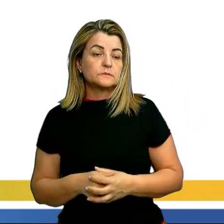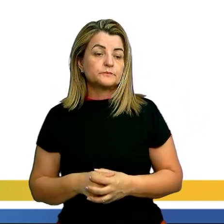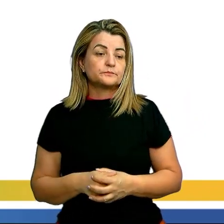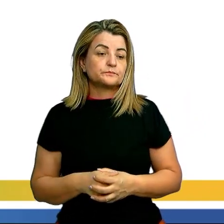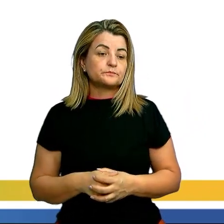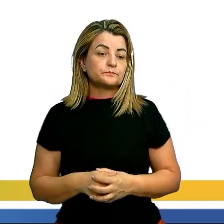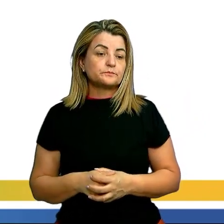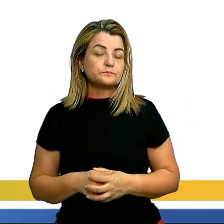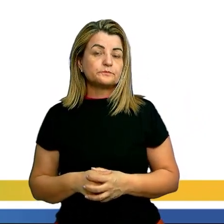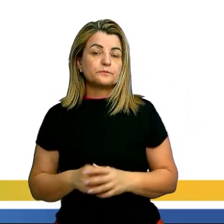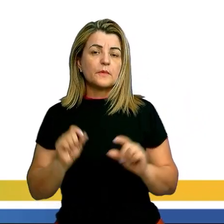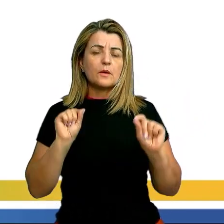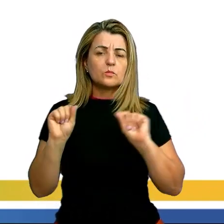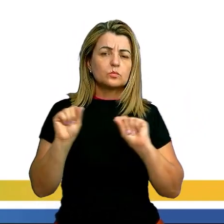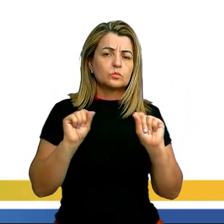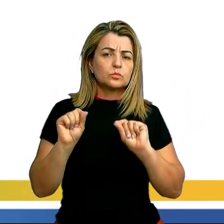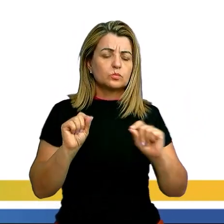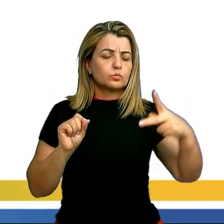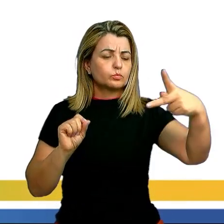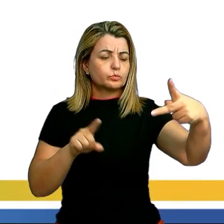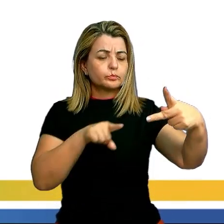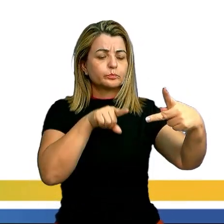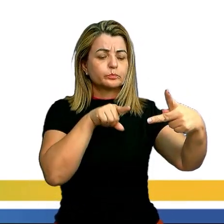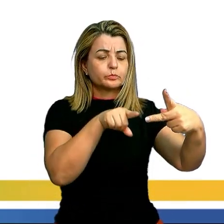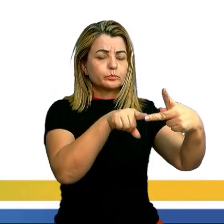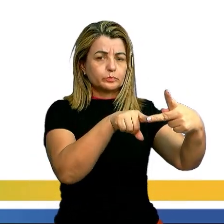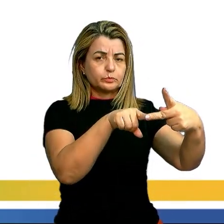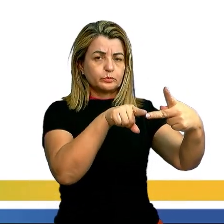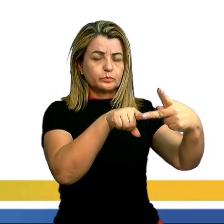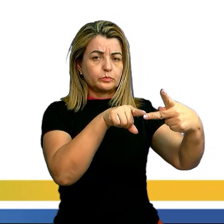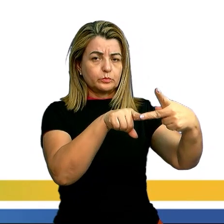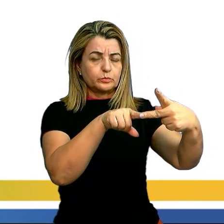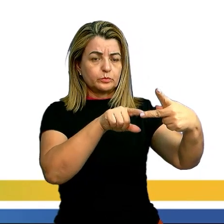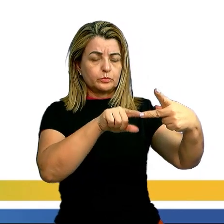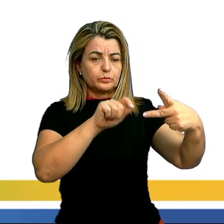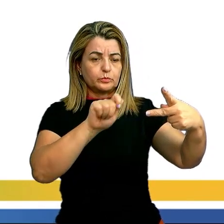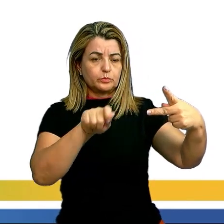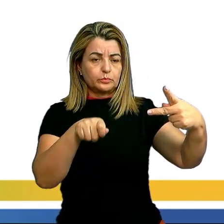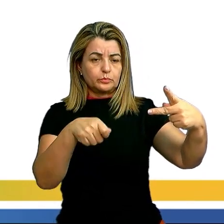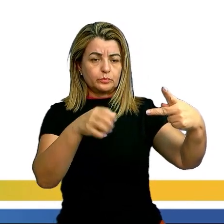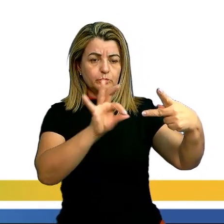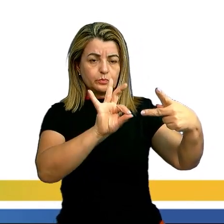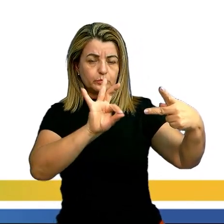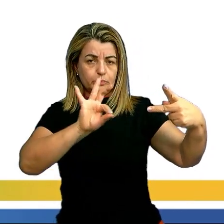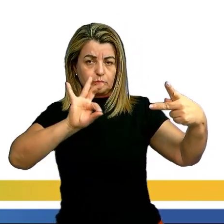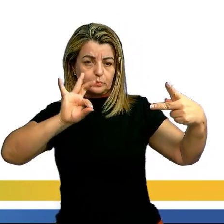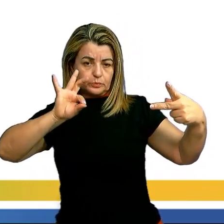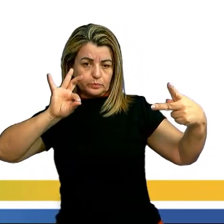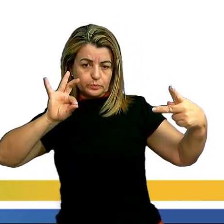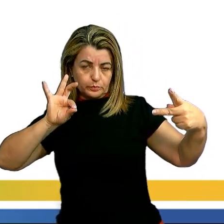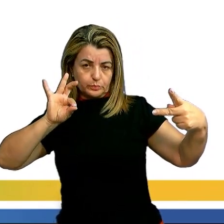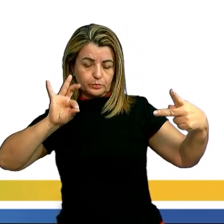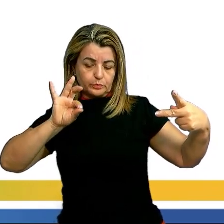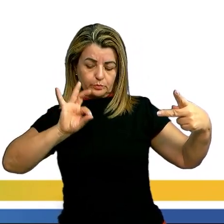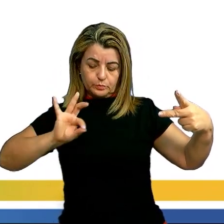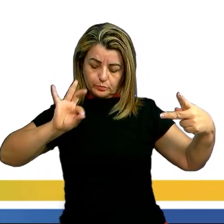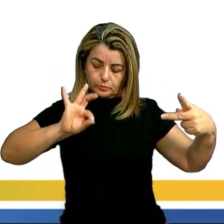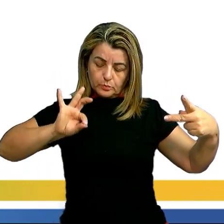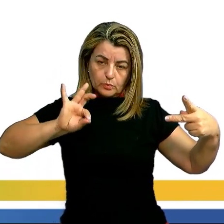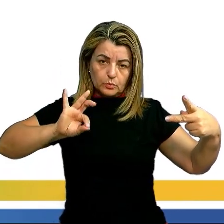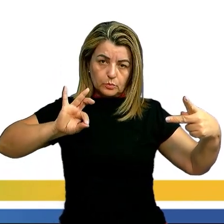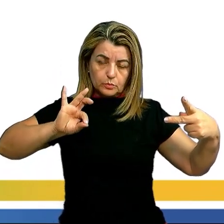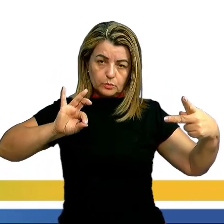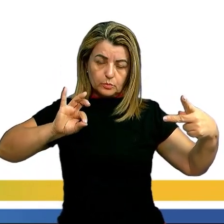bom? Para que o ponto P seja atingido pelo sinal, a distância desse ponto ao centro da